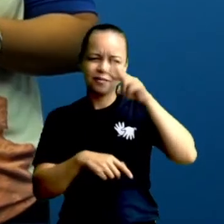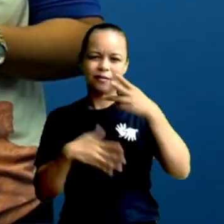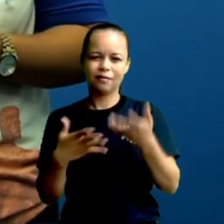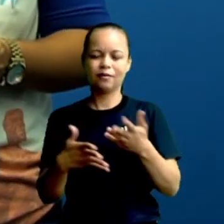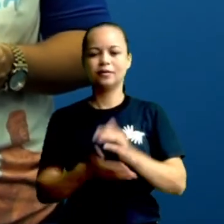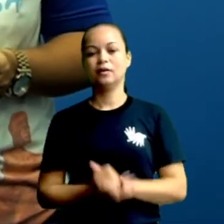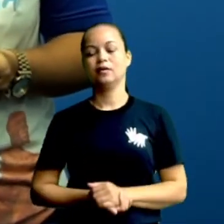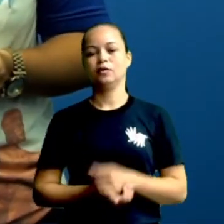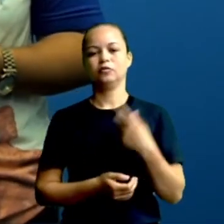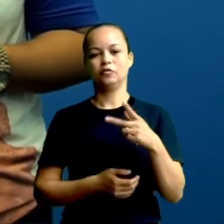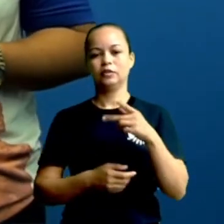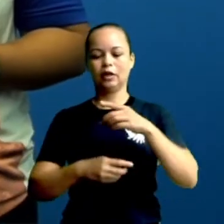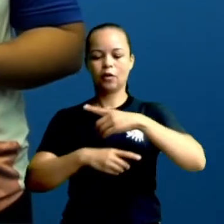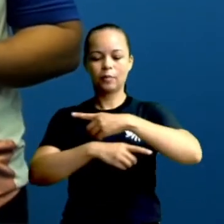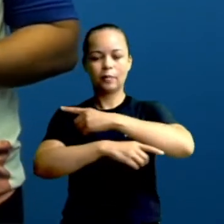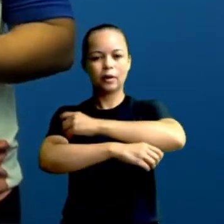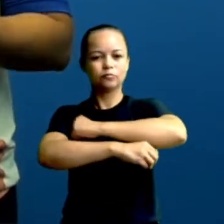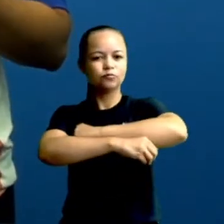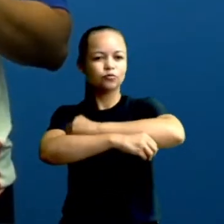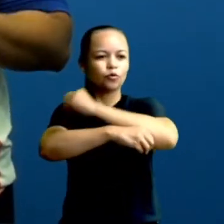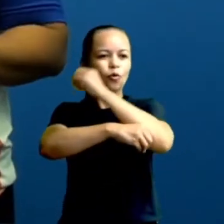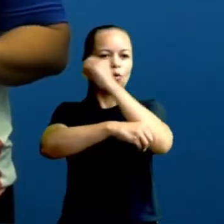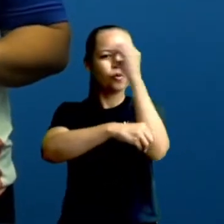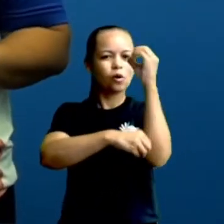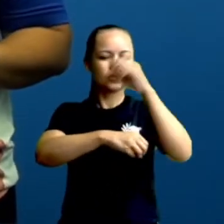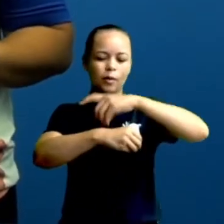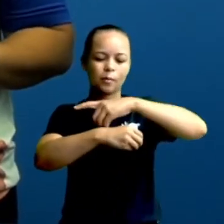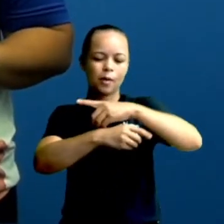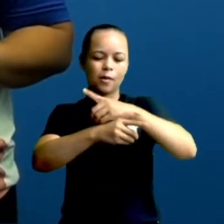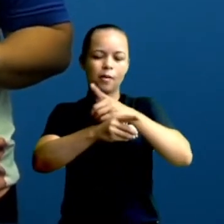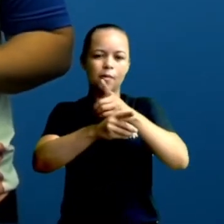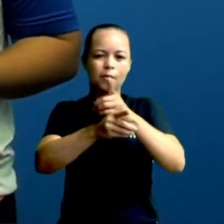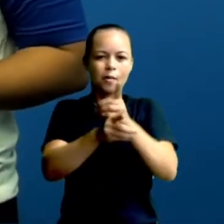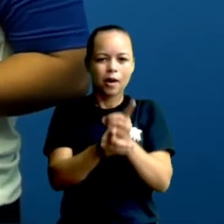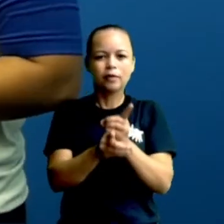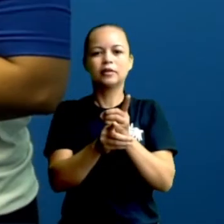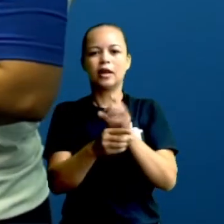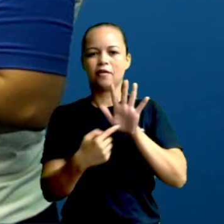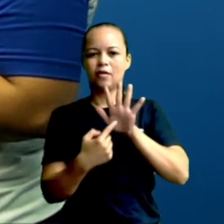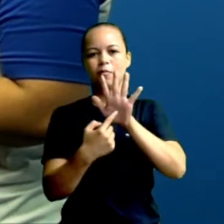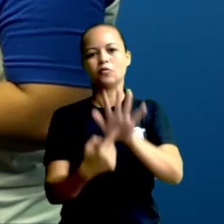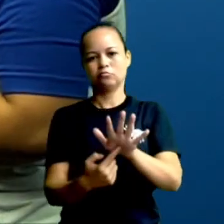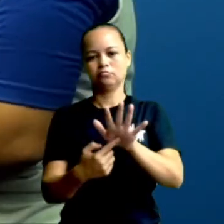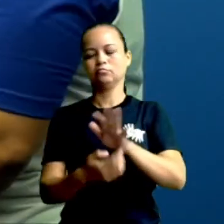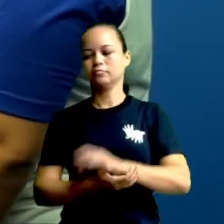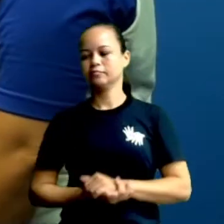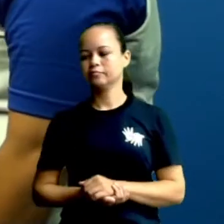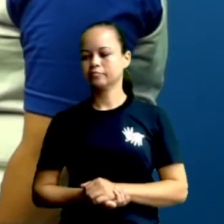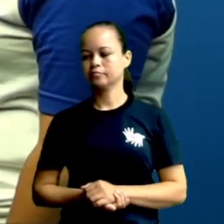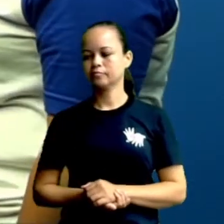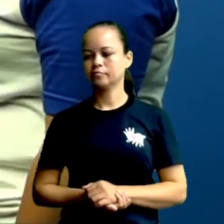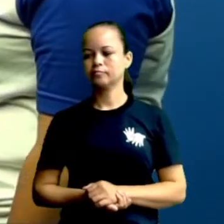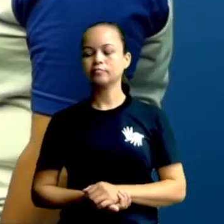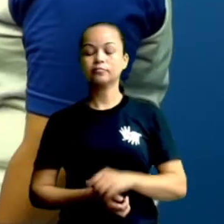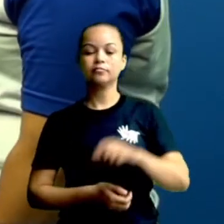ela, ela vai apontar para onde o Sol nasce e para onde o Sol se põe, tá bom? O